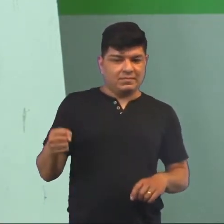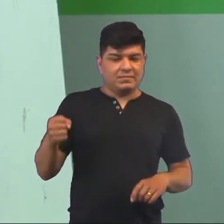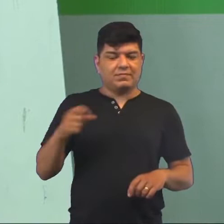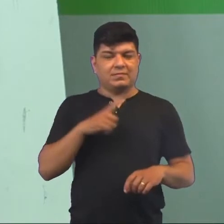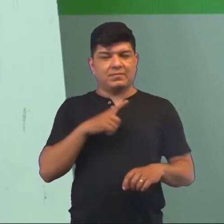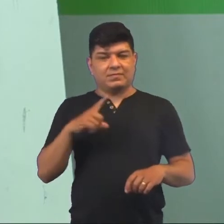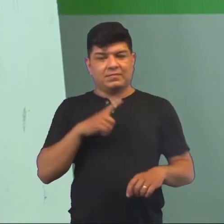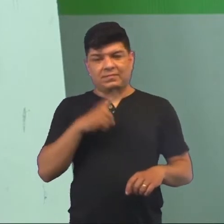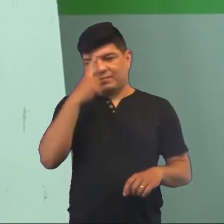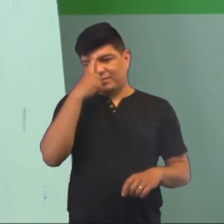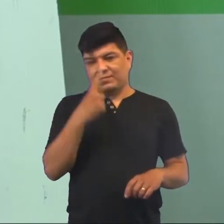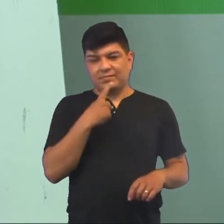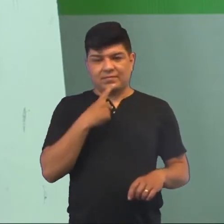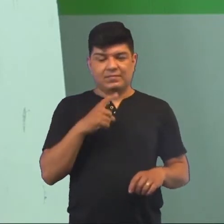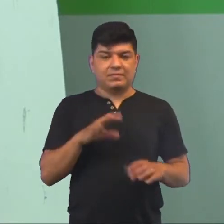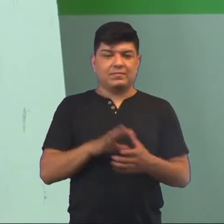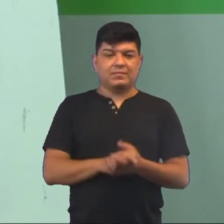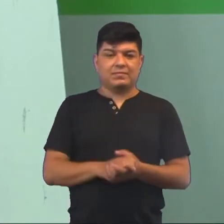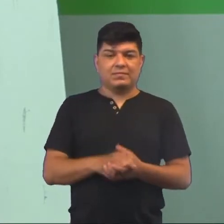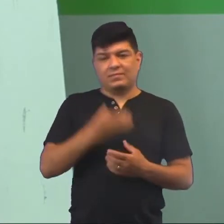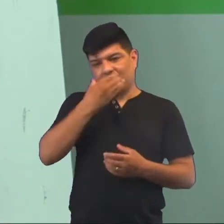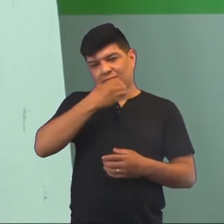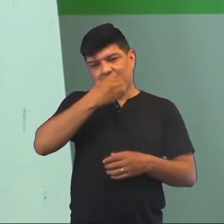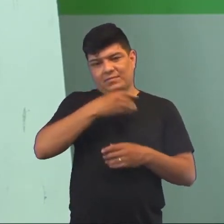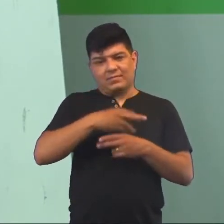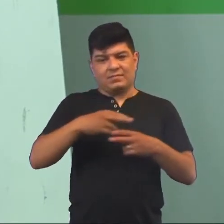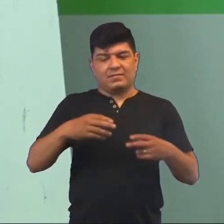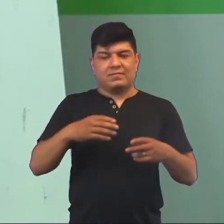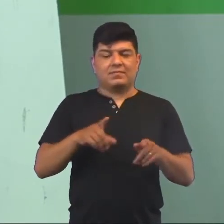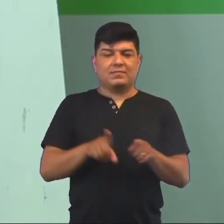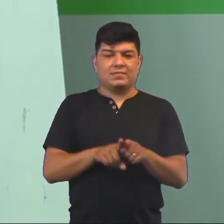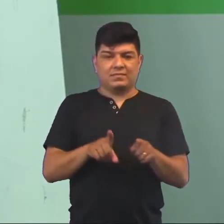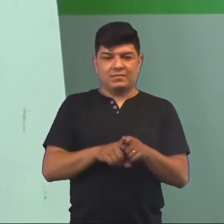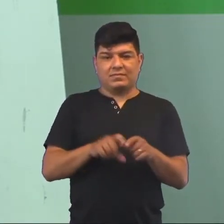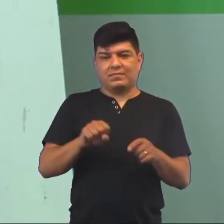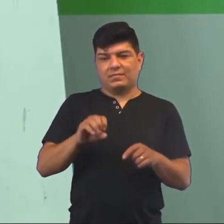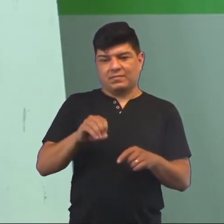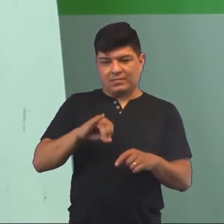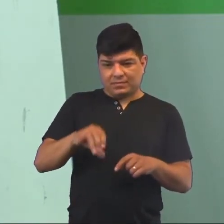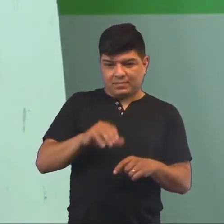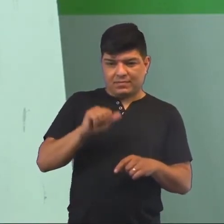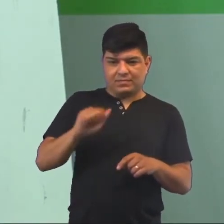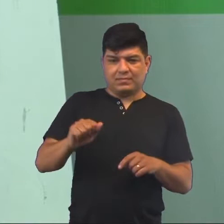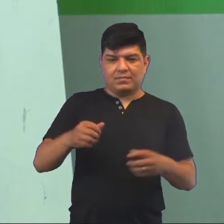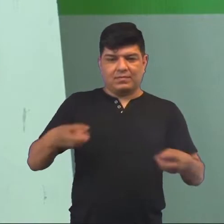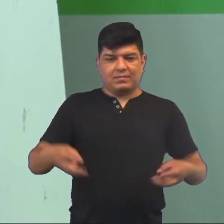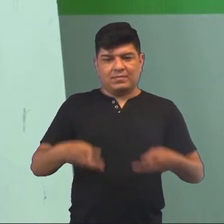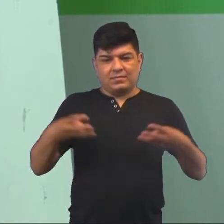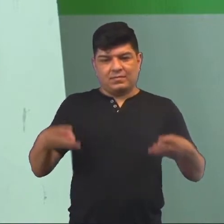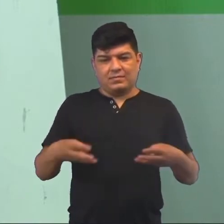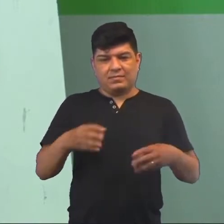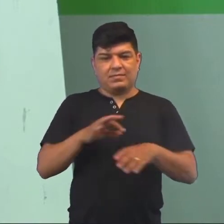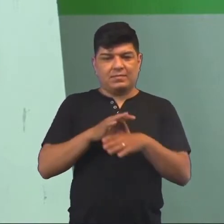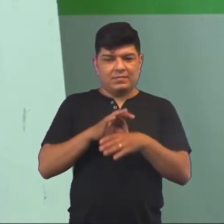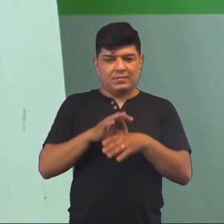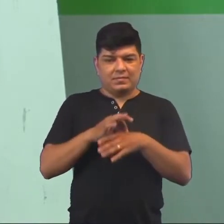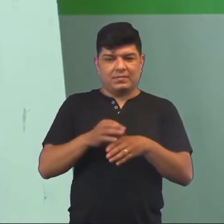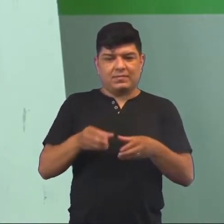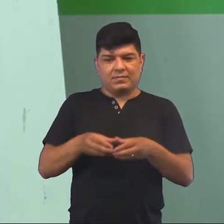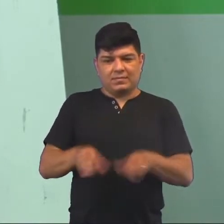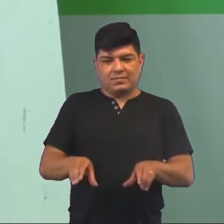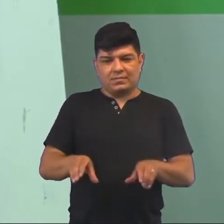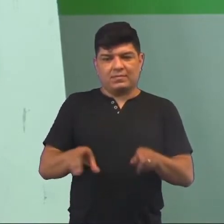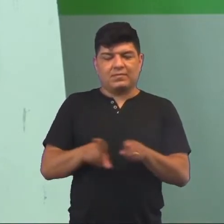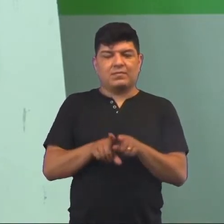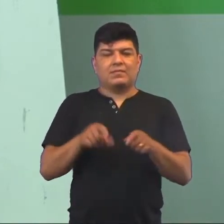como nós vimos na imagem, aqui frutas, né, no caso maçã, soja, alface, carne, ovos,